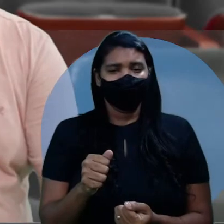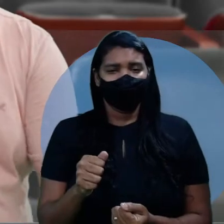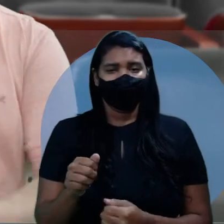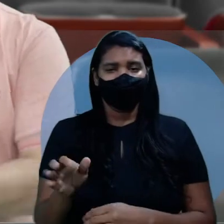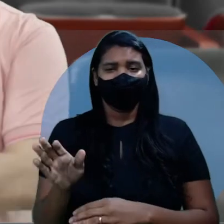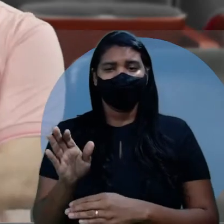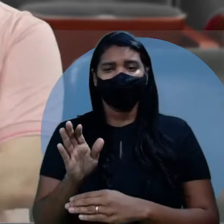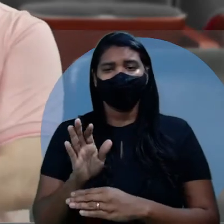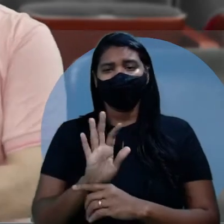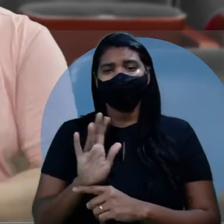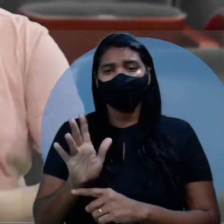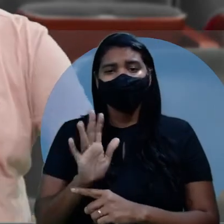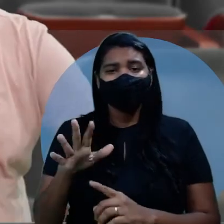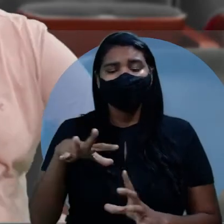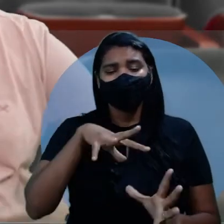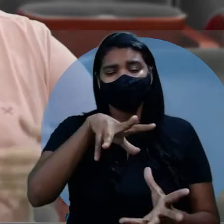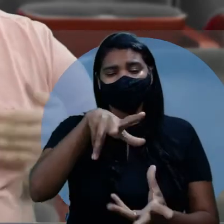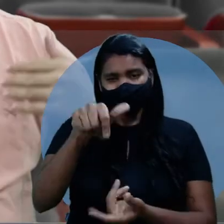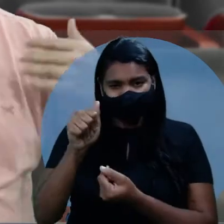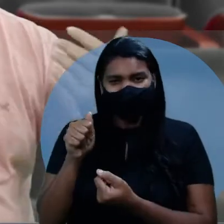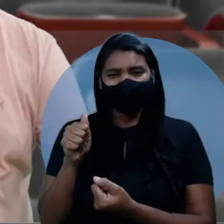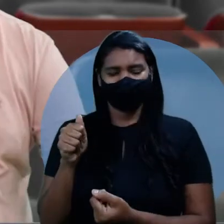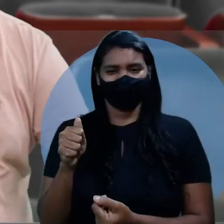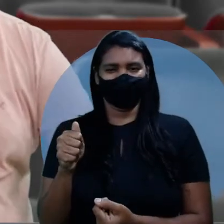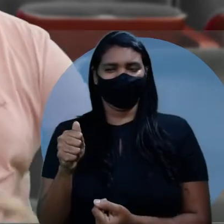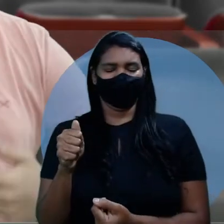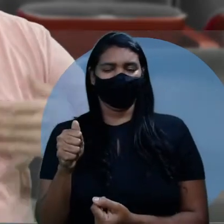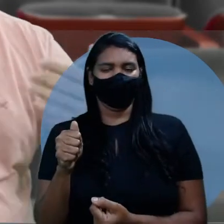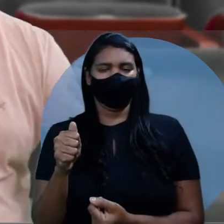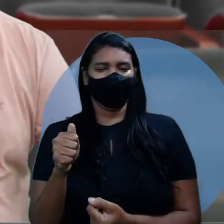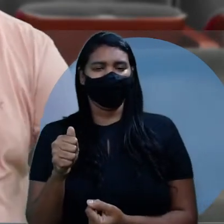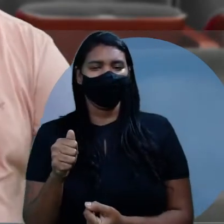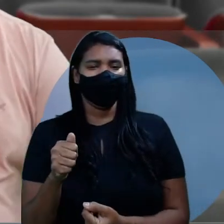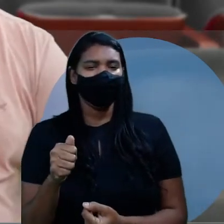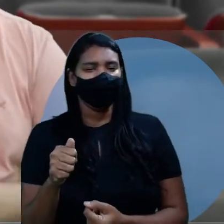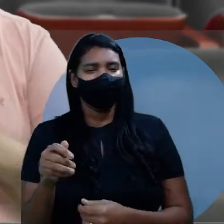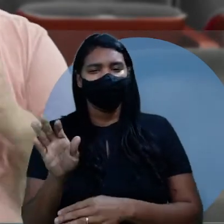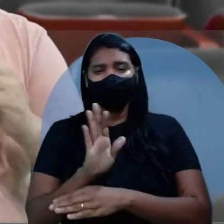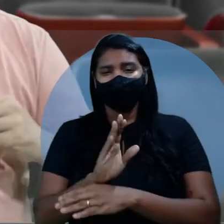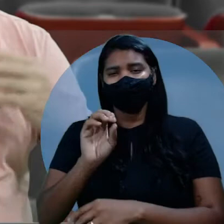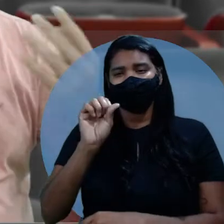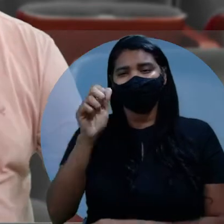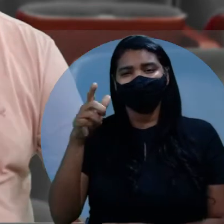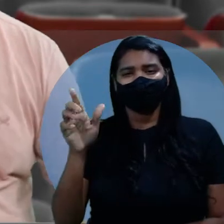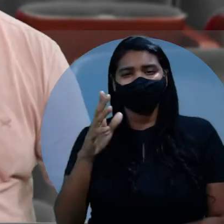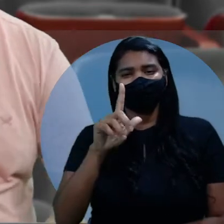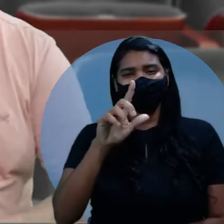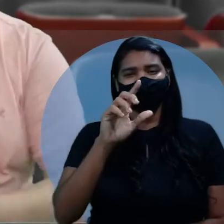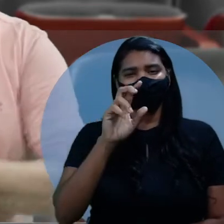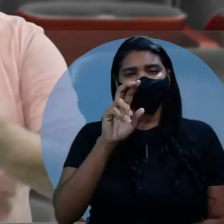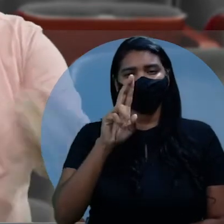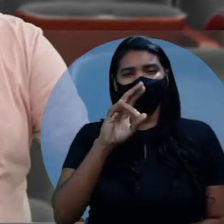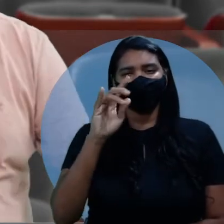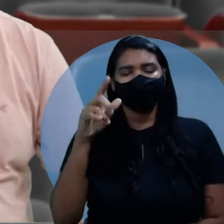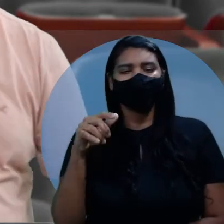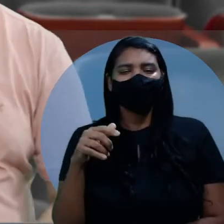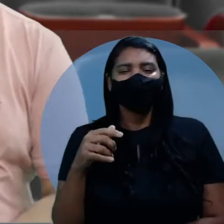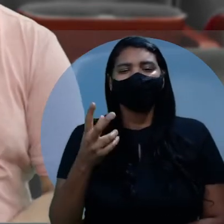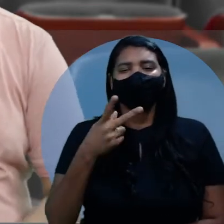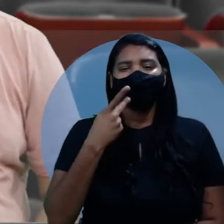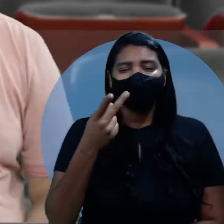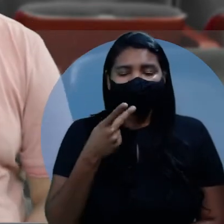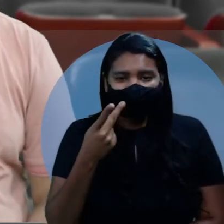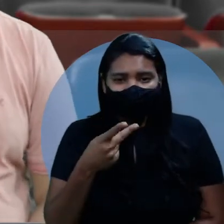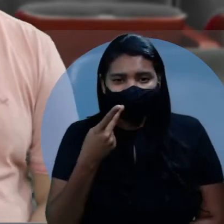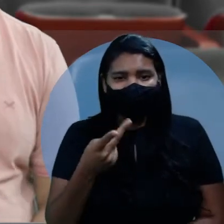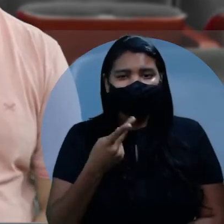mudo. Então, quando o professor falou que o Cinema São Luís apresentava a questão do cinema falado, não é